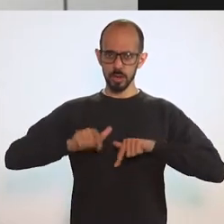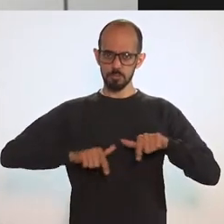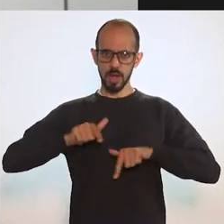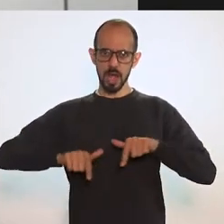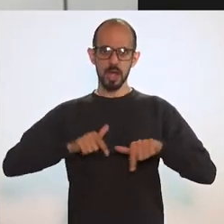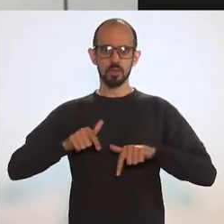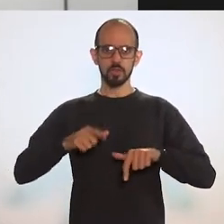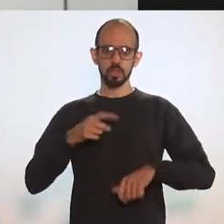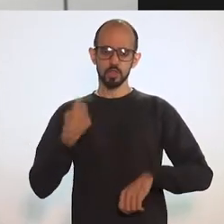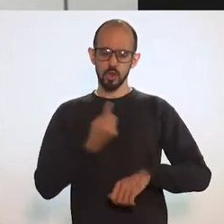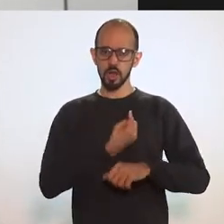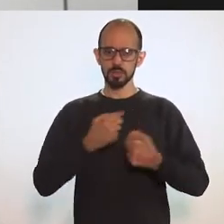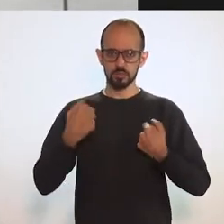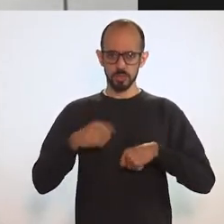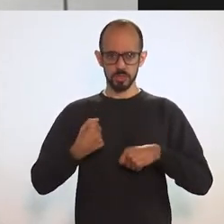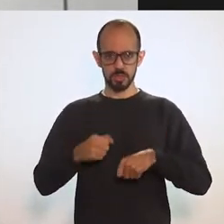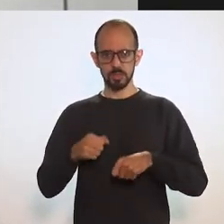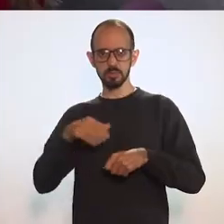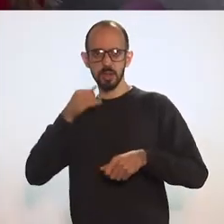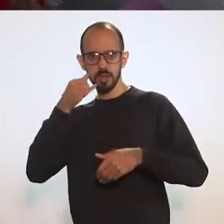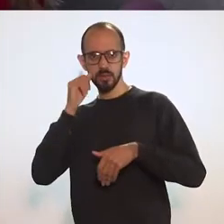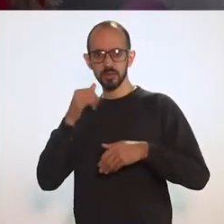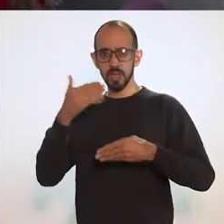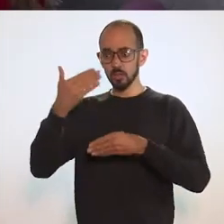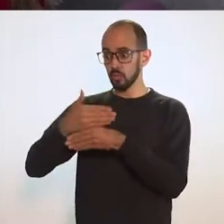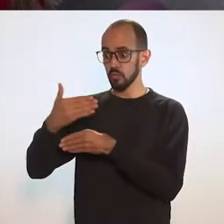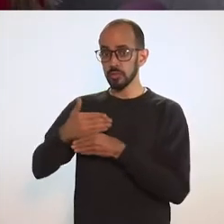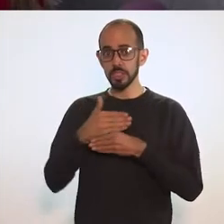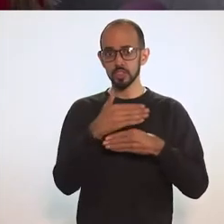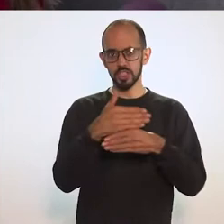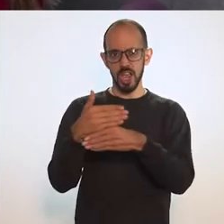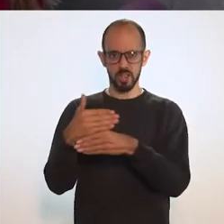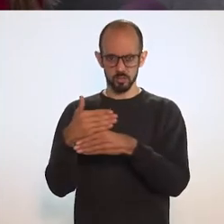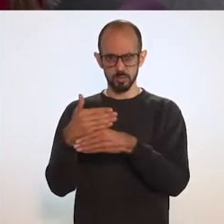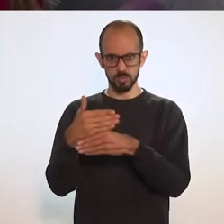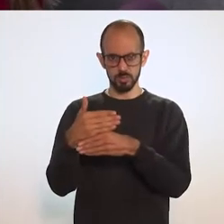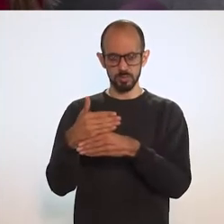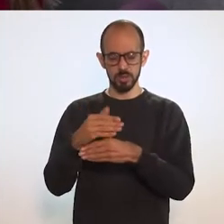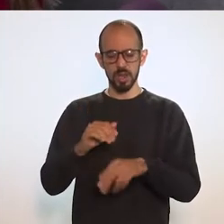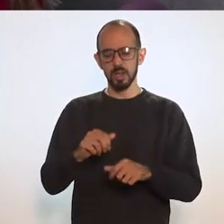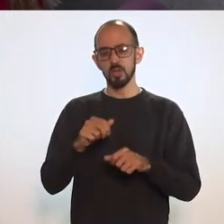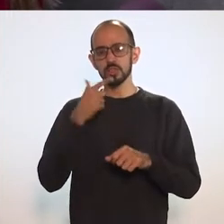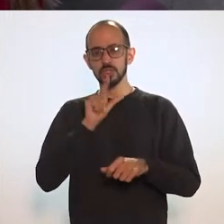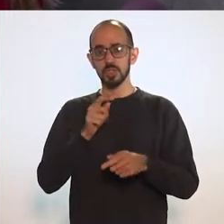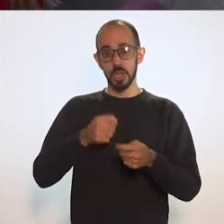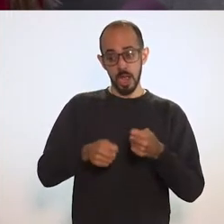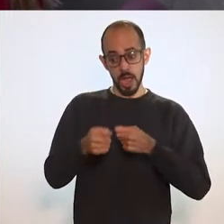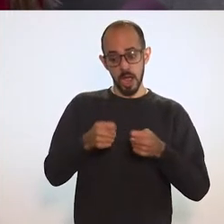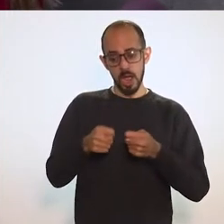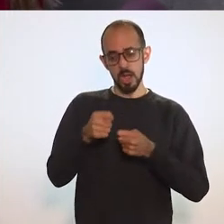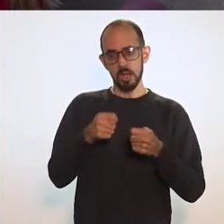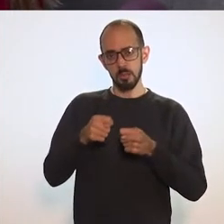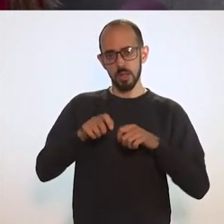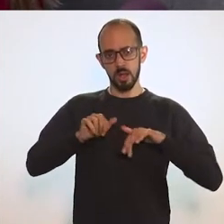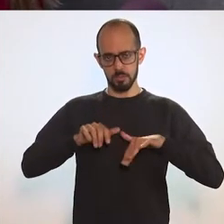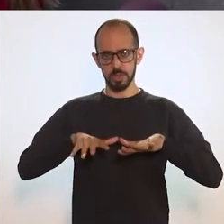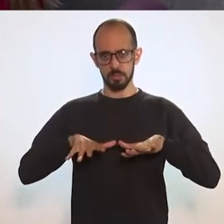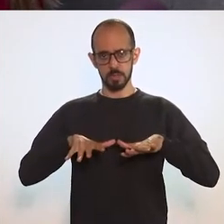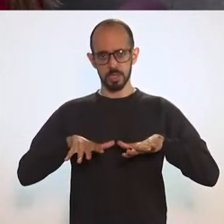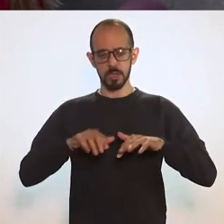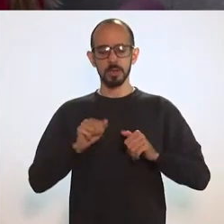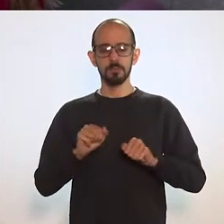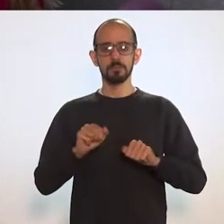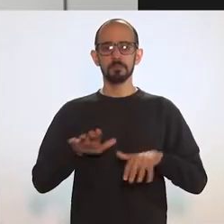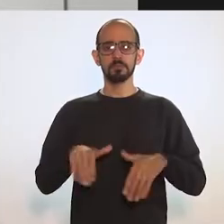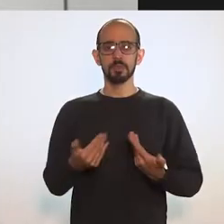estão precisando ser restritas para que se possa controlar as curvas de contágio. Então, a gente,